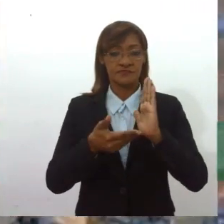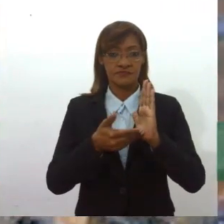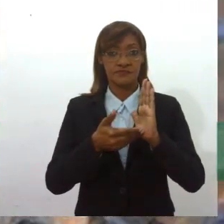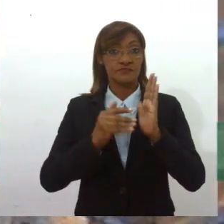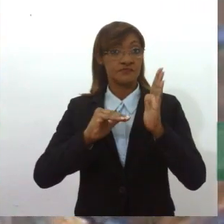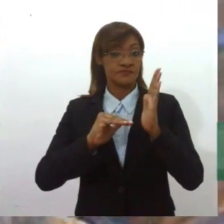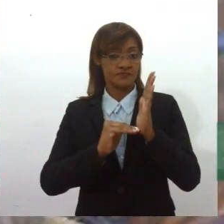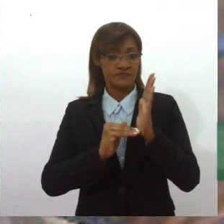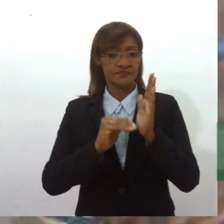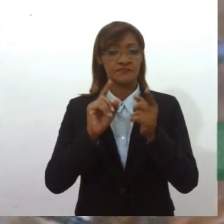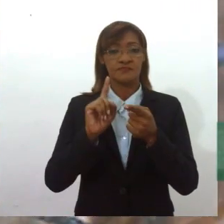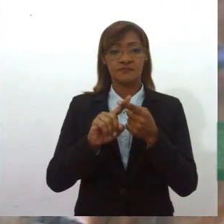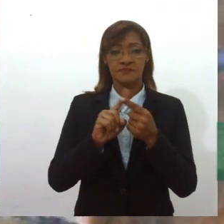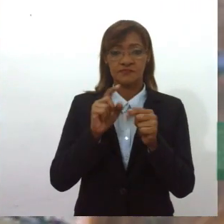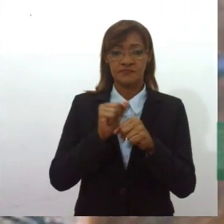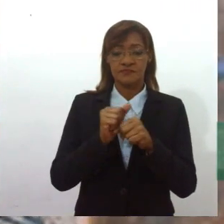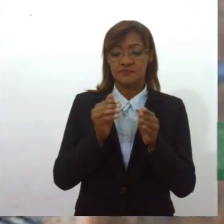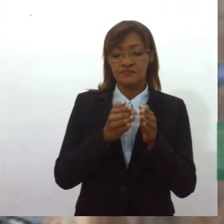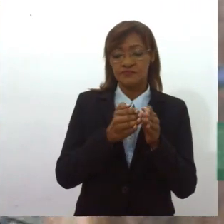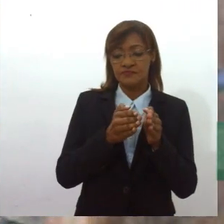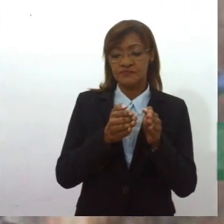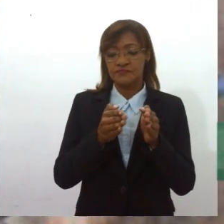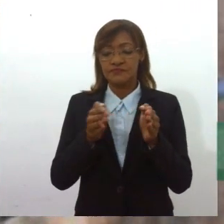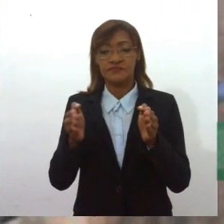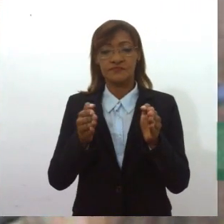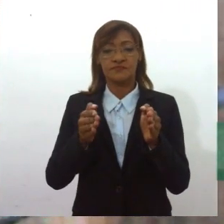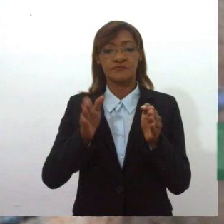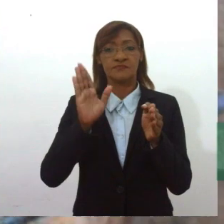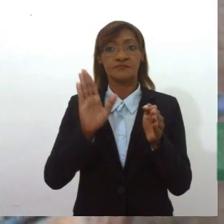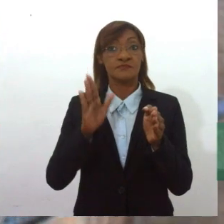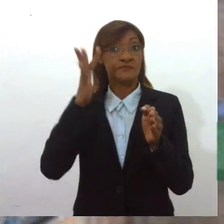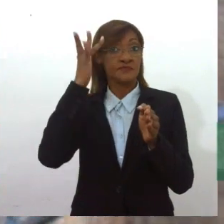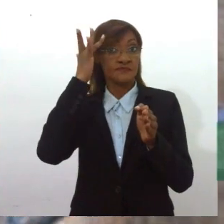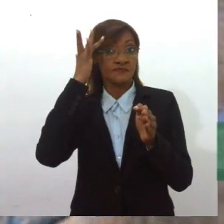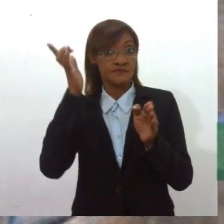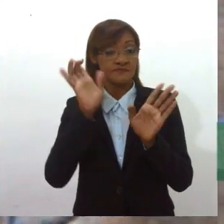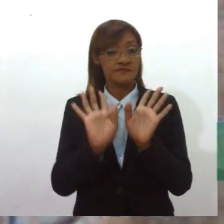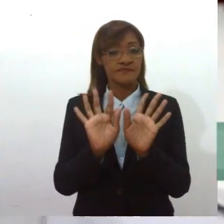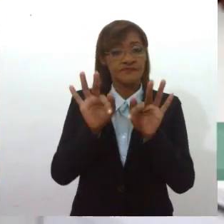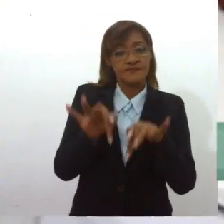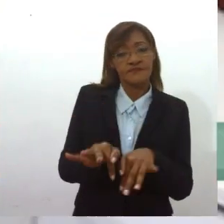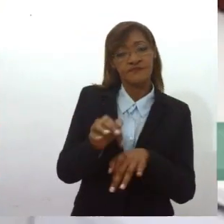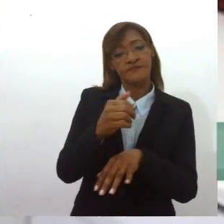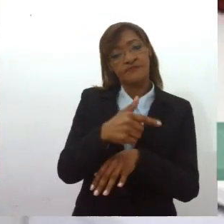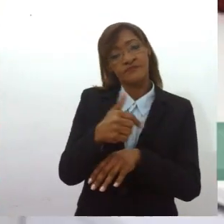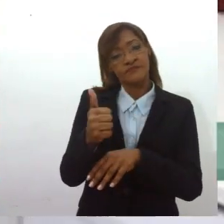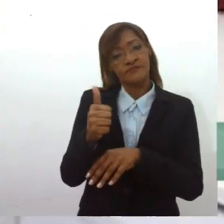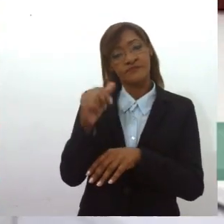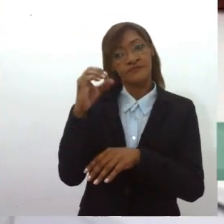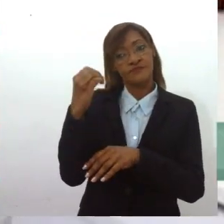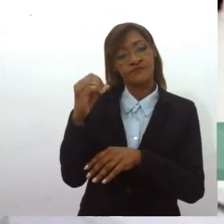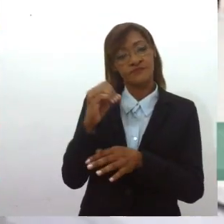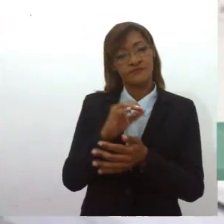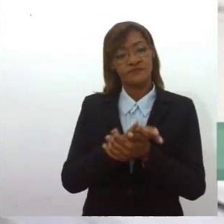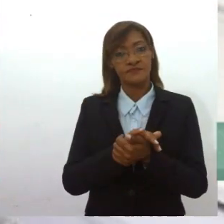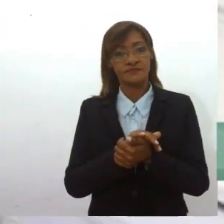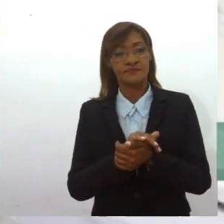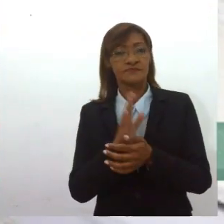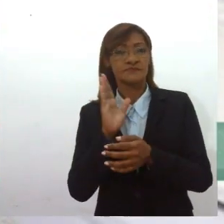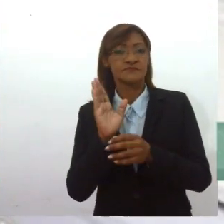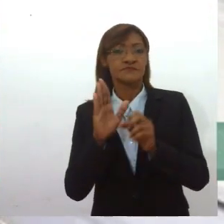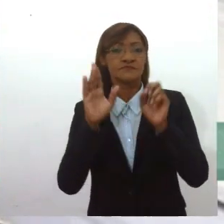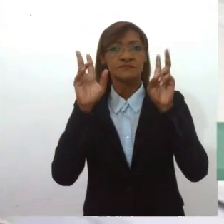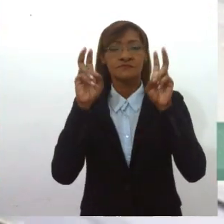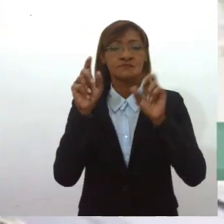Senado o prazo para a sessão presidencial termina amanhã 21 de outubro o tema provoca uma reflexão